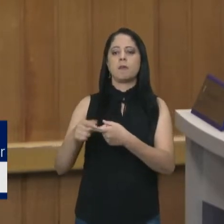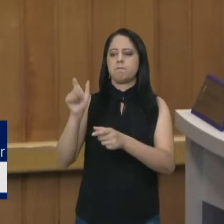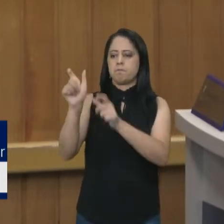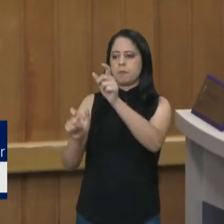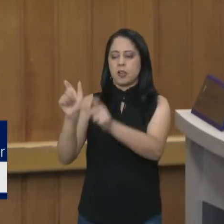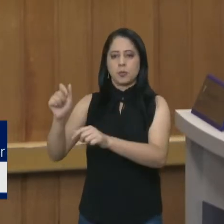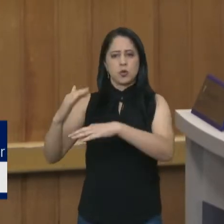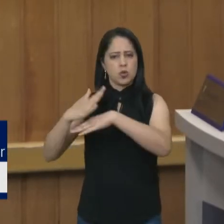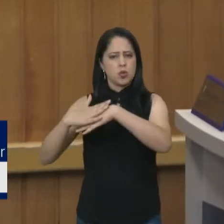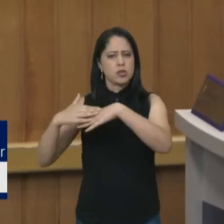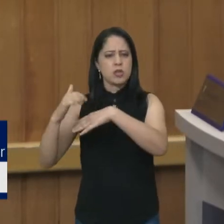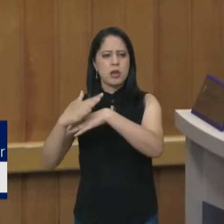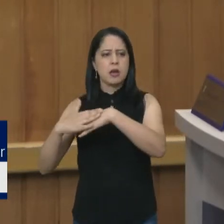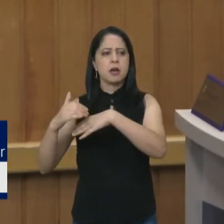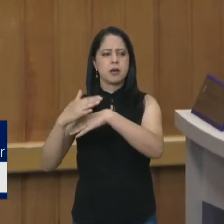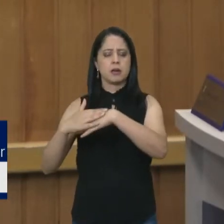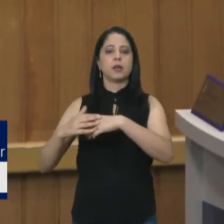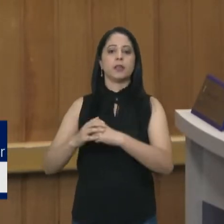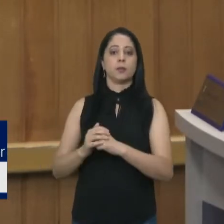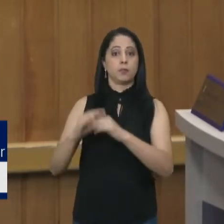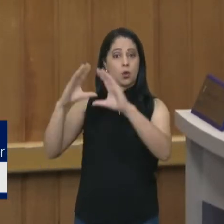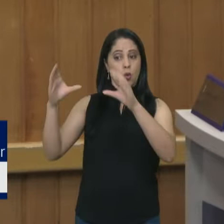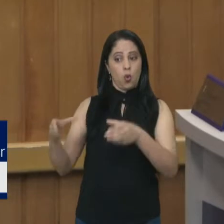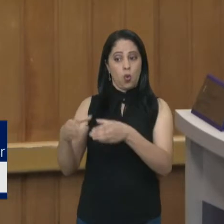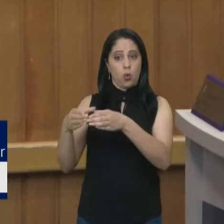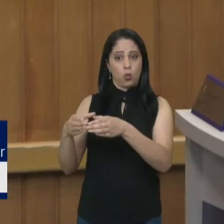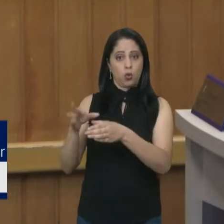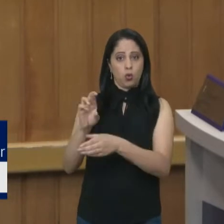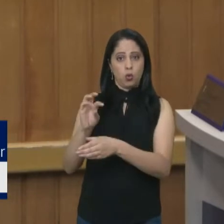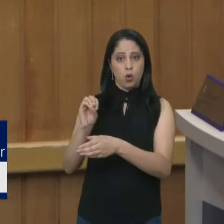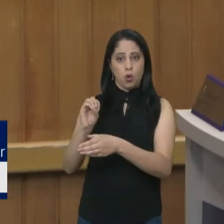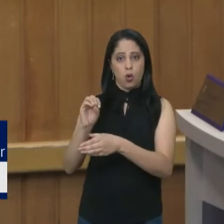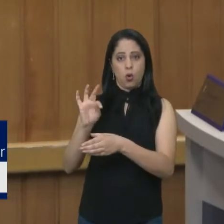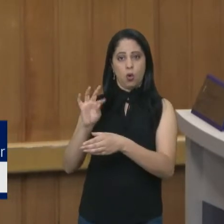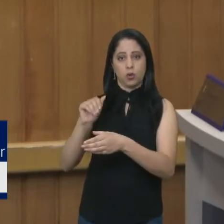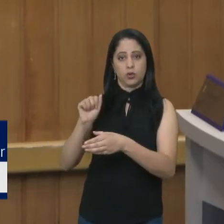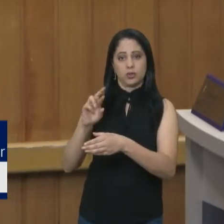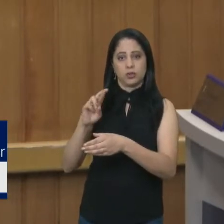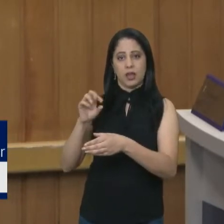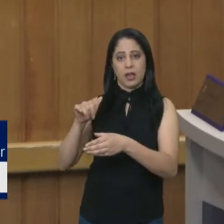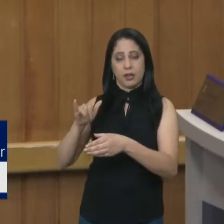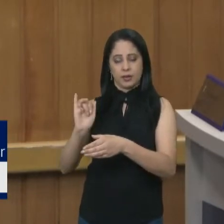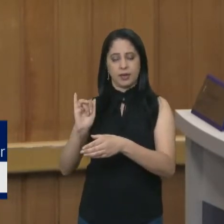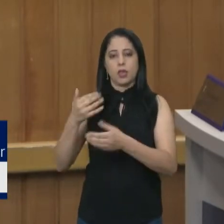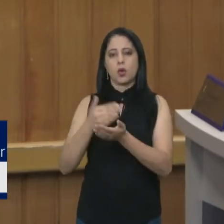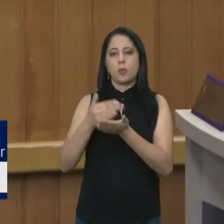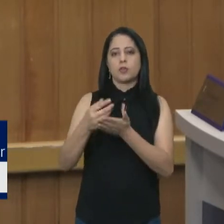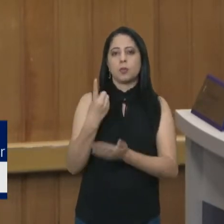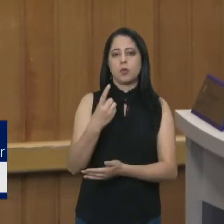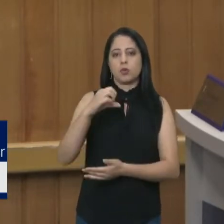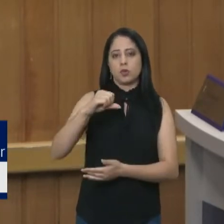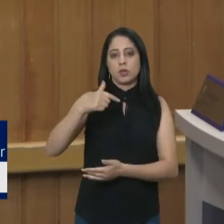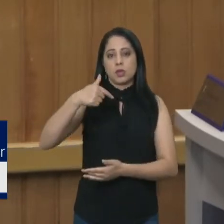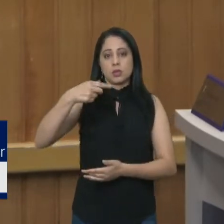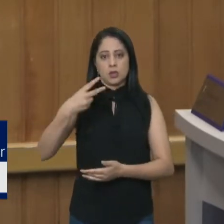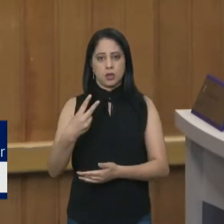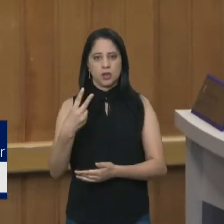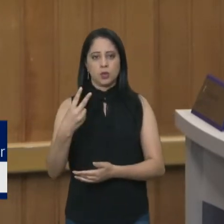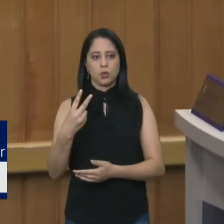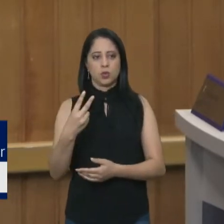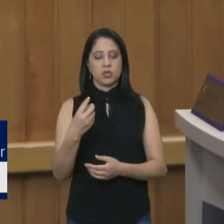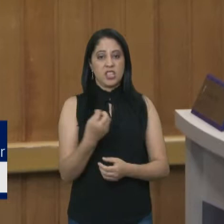e desprendimento. O Rotary Clube começou suas atividades em 1972, com 32